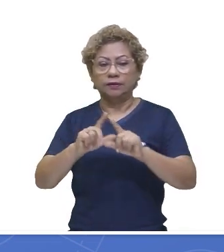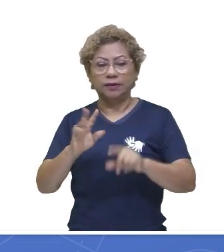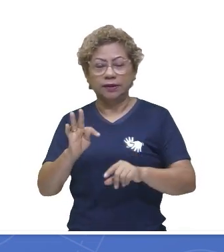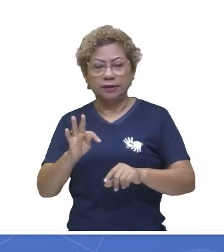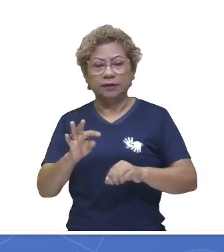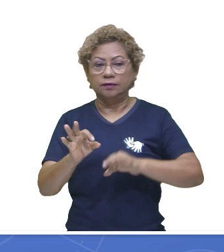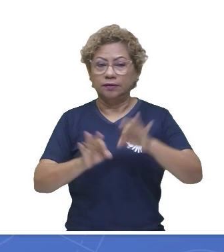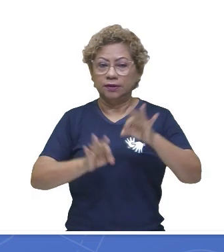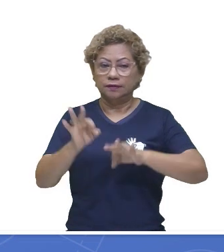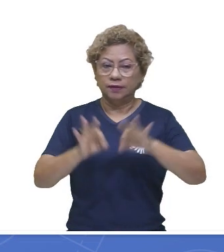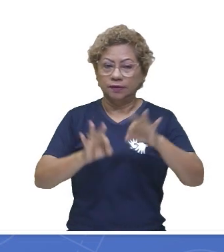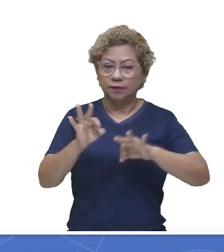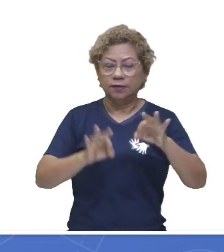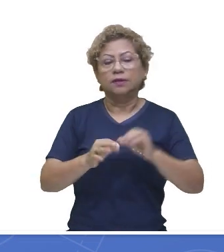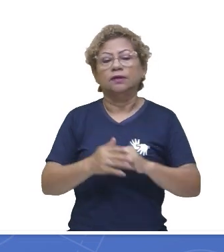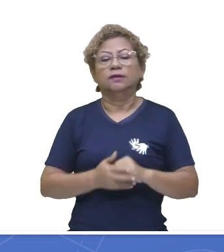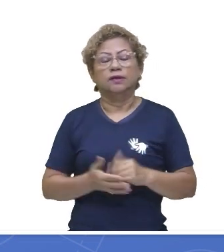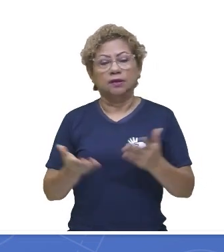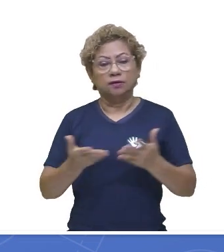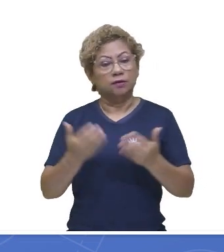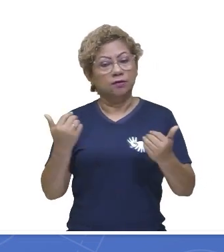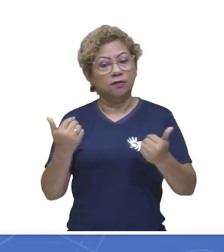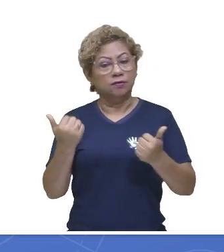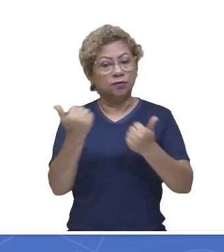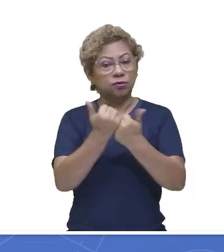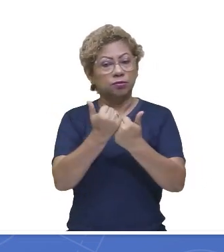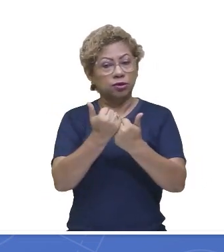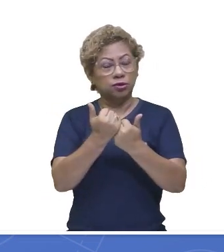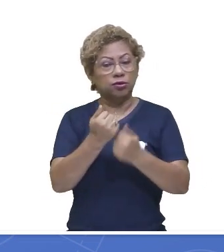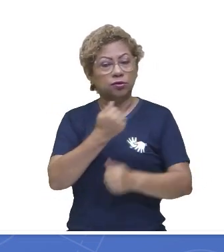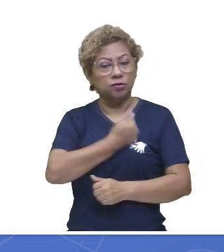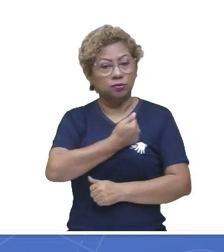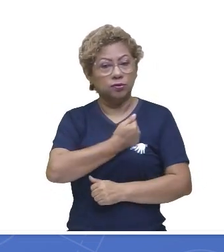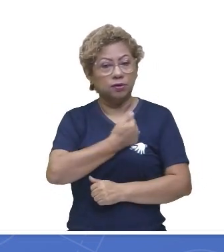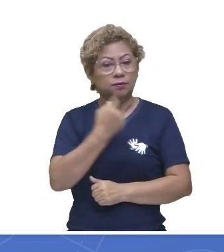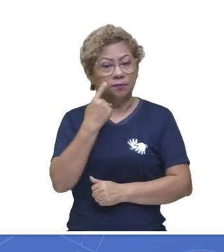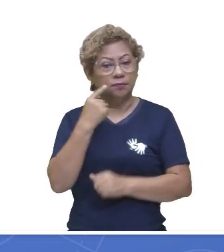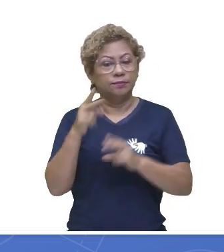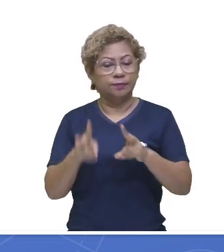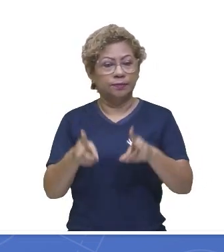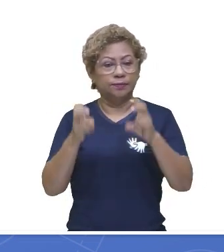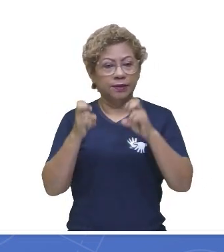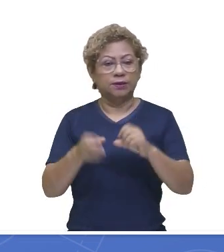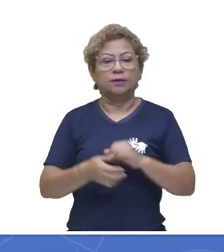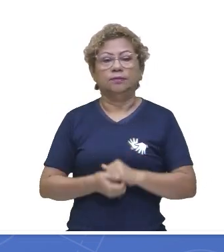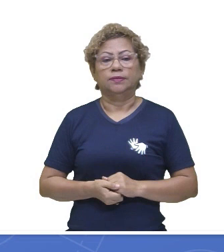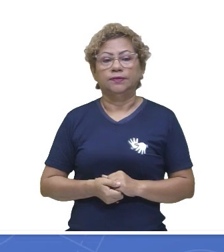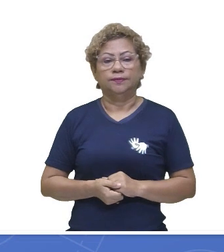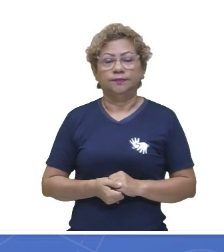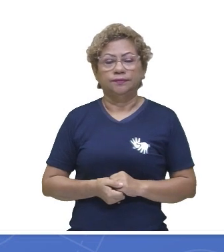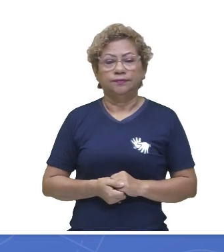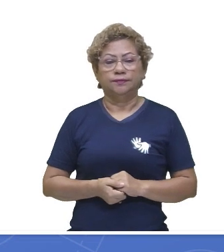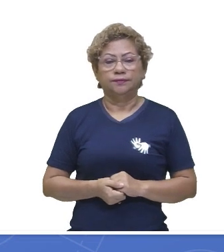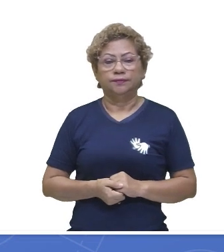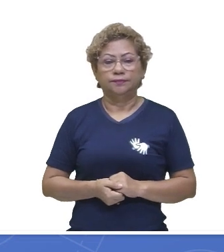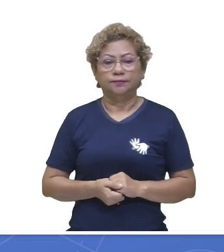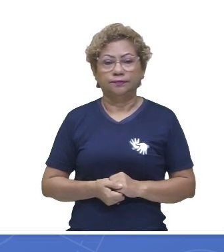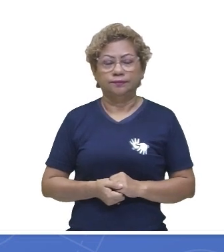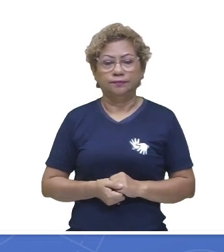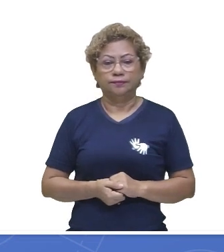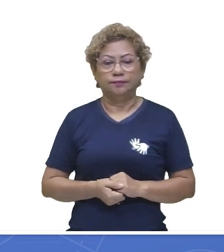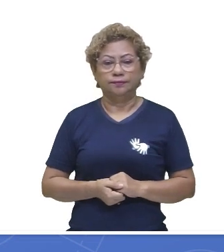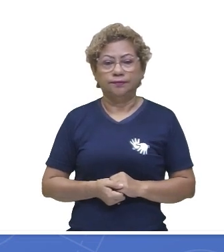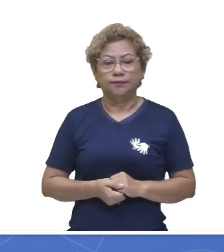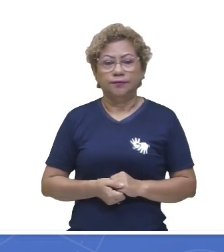cálculo dela, ó. É a temperatura final, a temperatura alcançada pelo corpo, 120, menos a